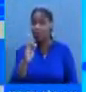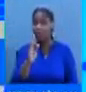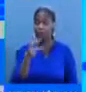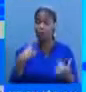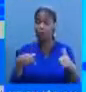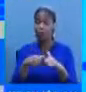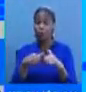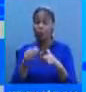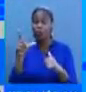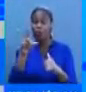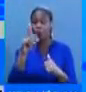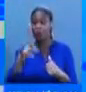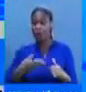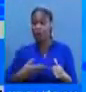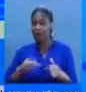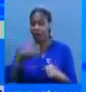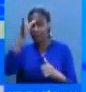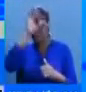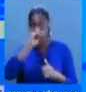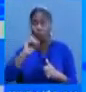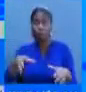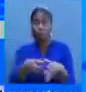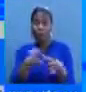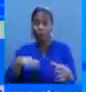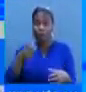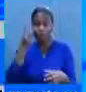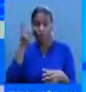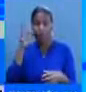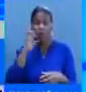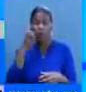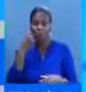Luanda entre o primeiro-ministro e a comunidade cabo-verdiana radicada em Angola.